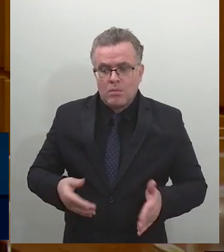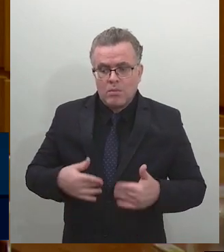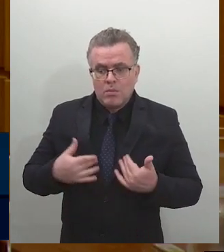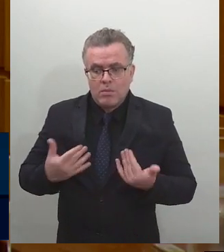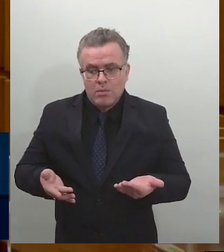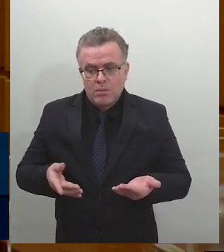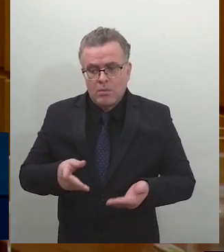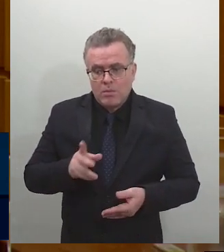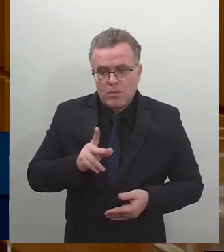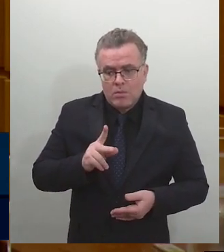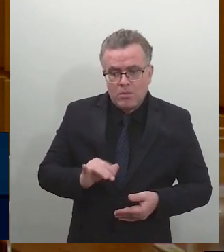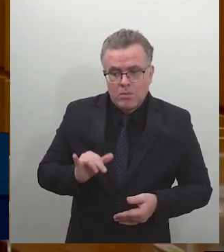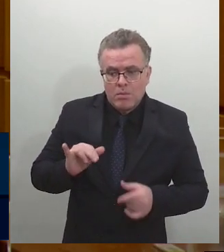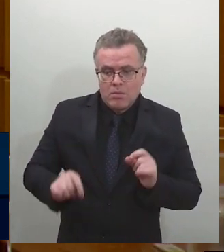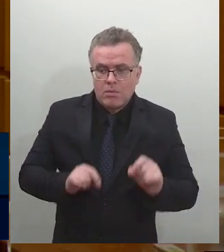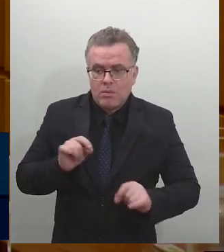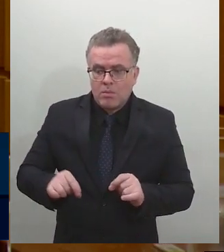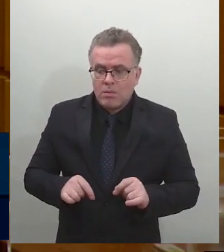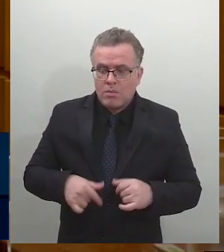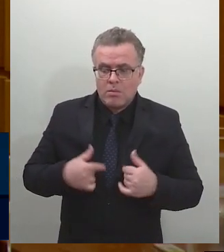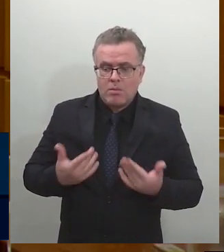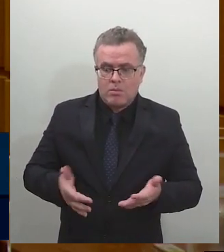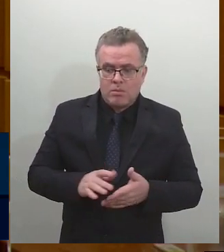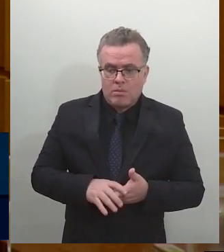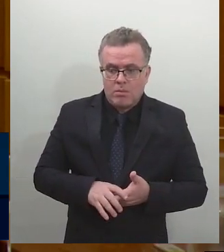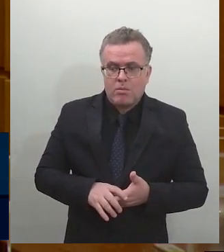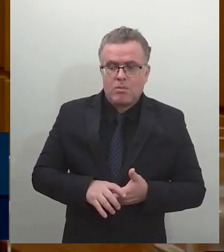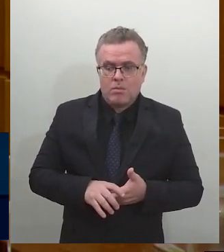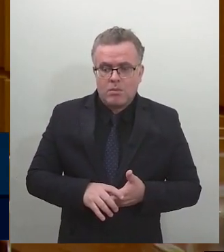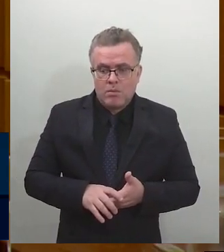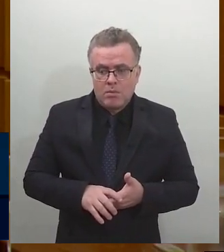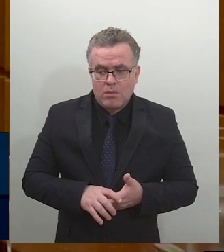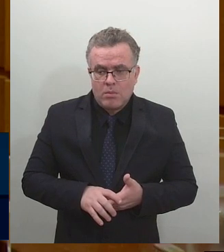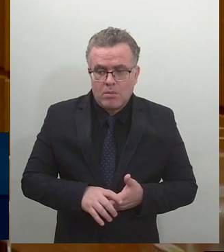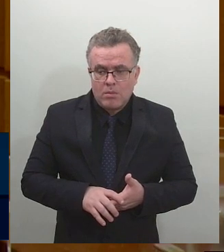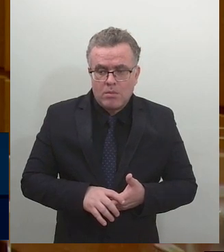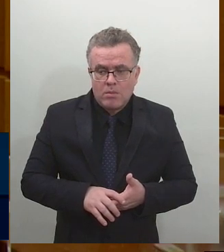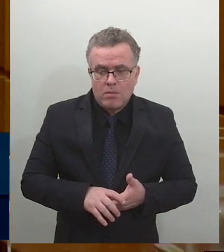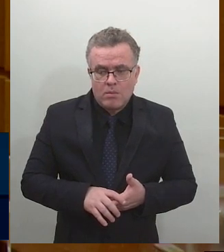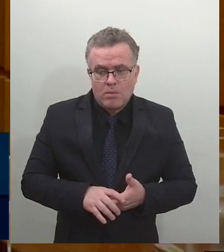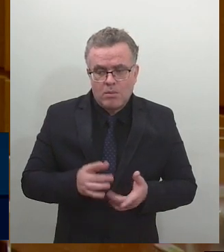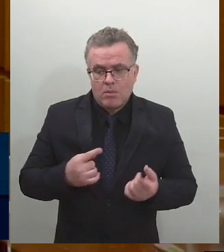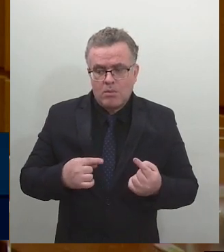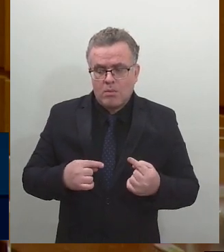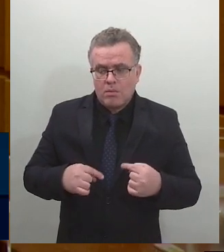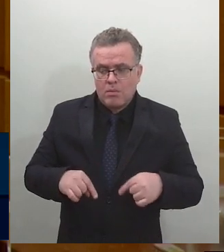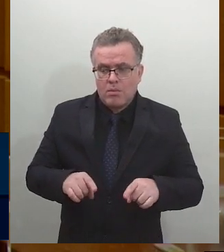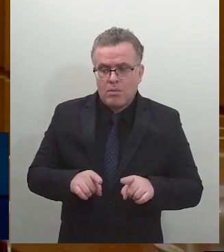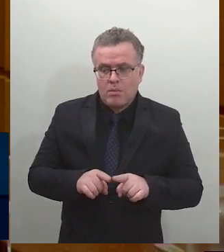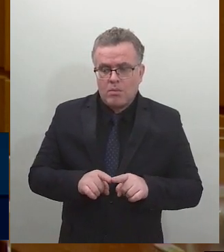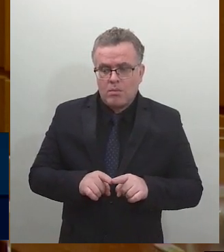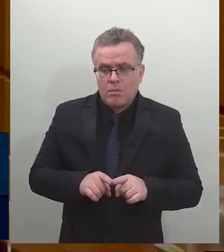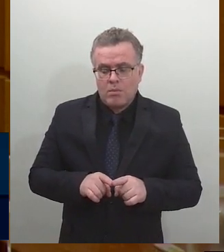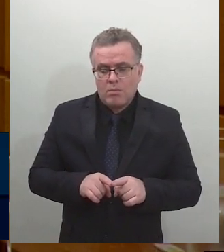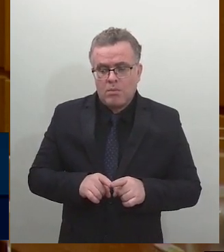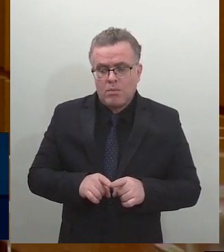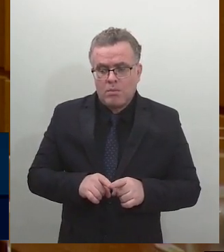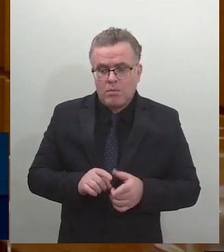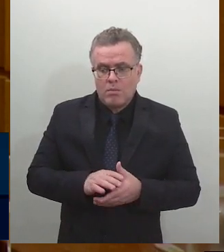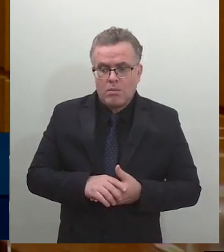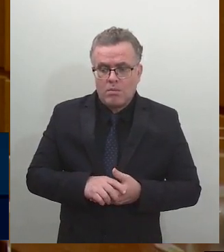dia. E também um outro assunto que eu quero falar é sobre a baixa da cobertura vacinal. Até